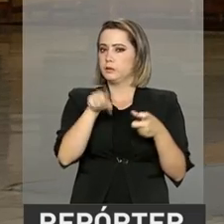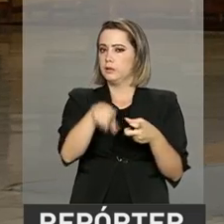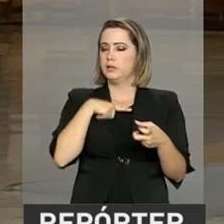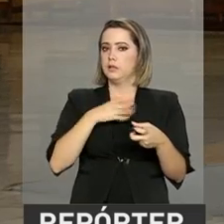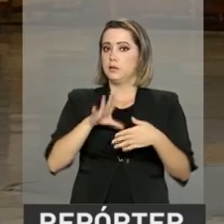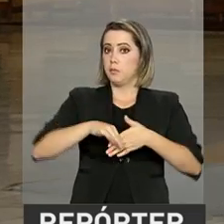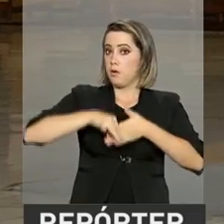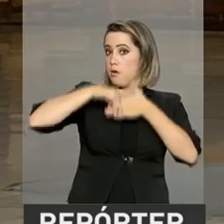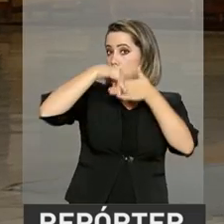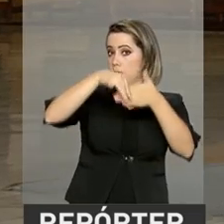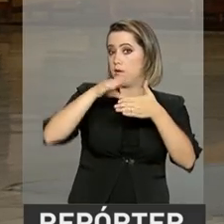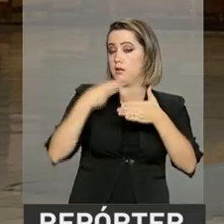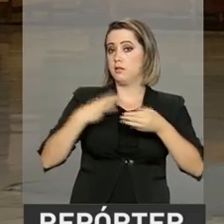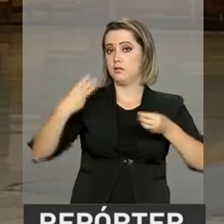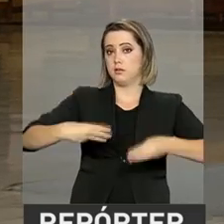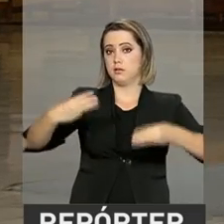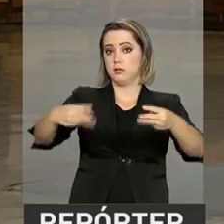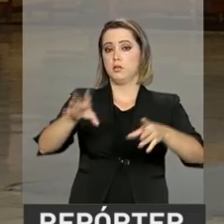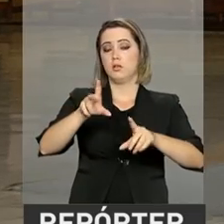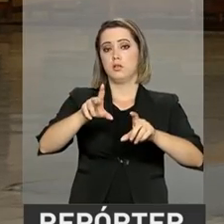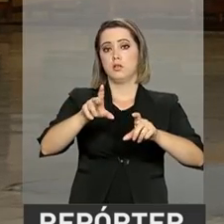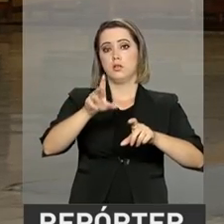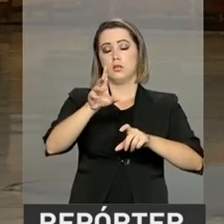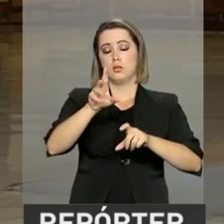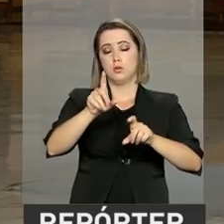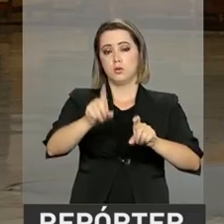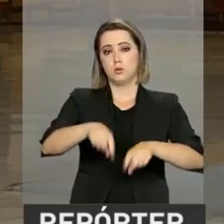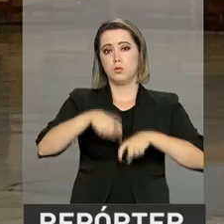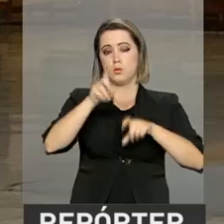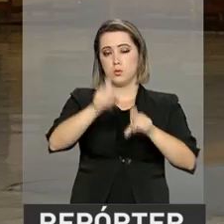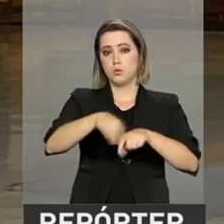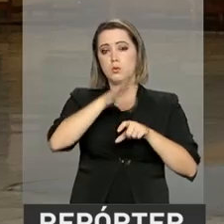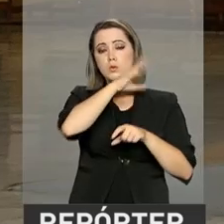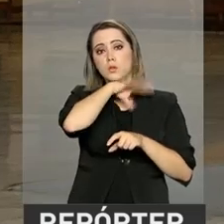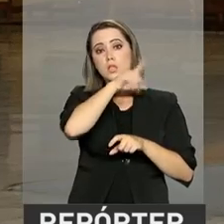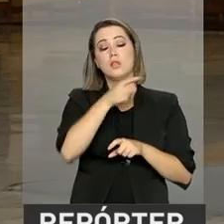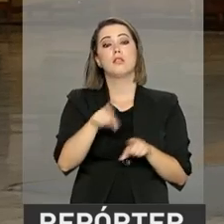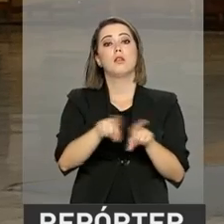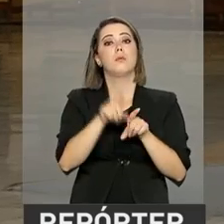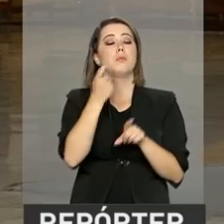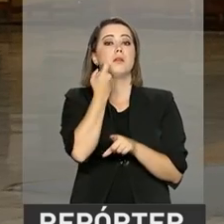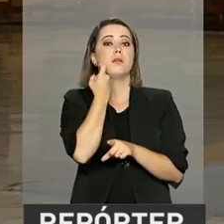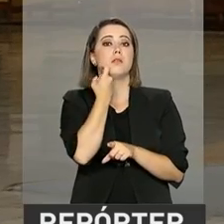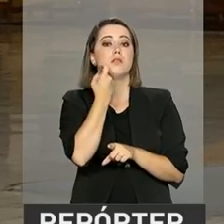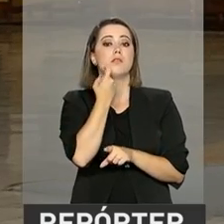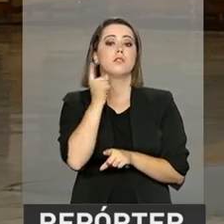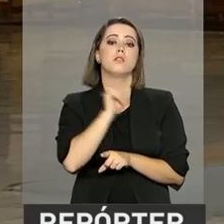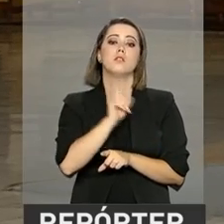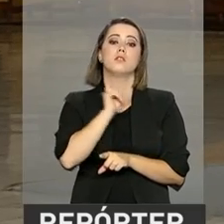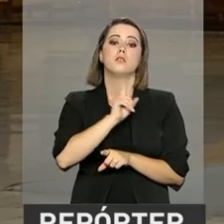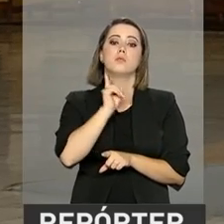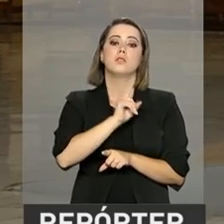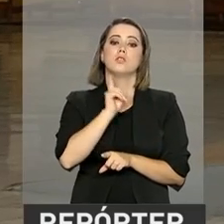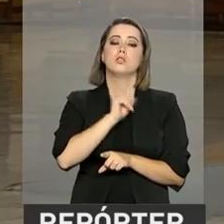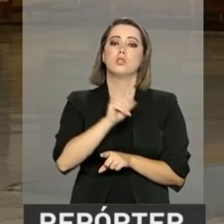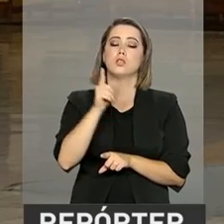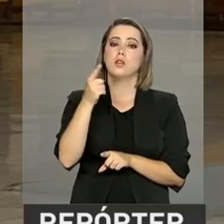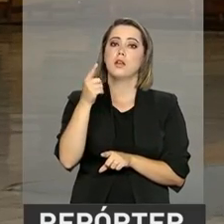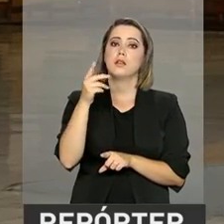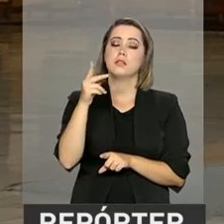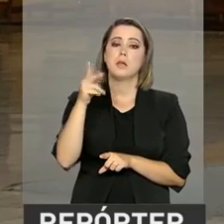Ministério da Pesca e da agricultura atuava dos Estados de do Paraná Minas Gerais né e Goiás atuavam